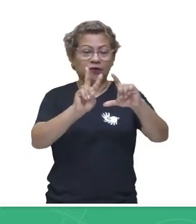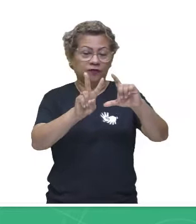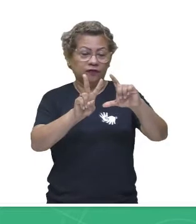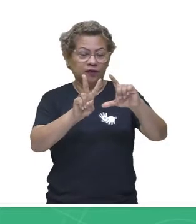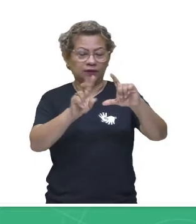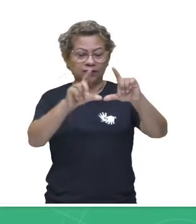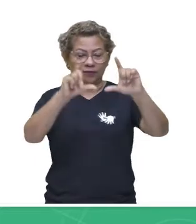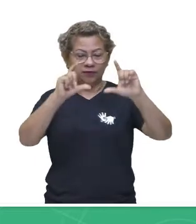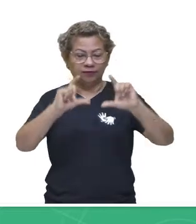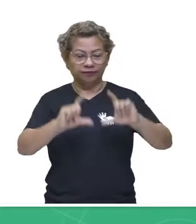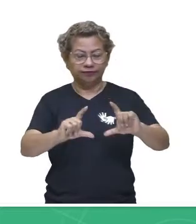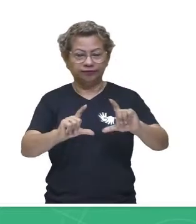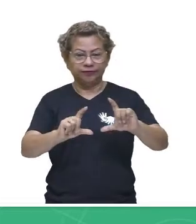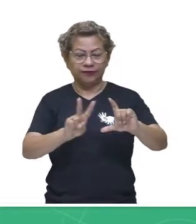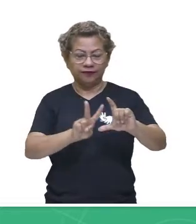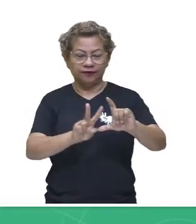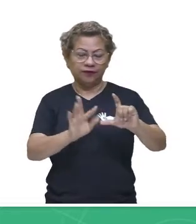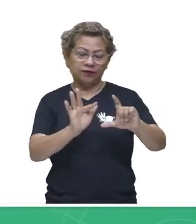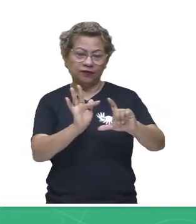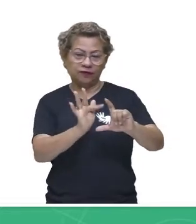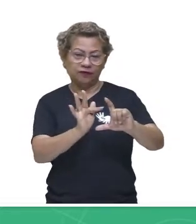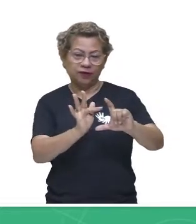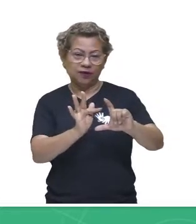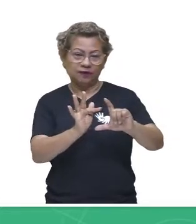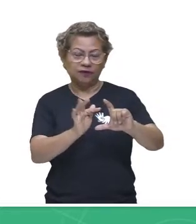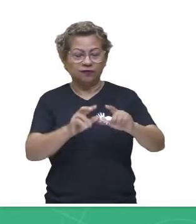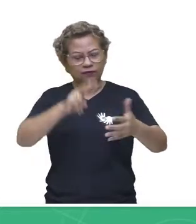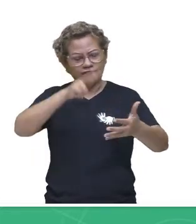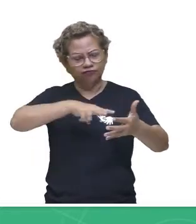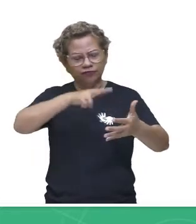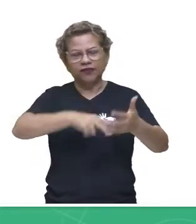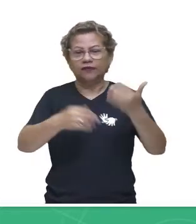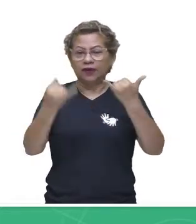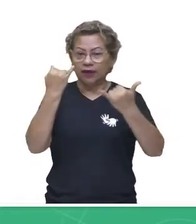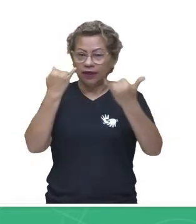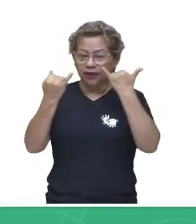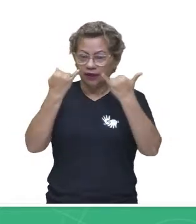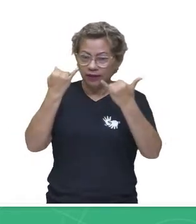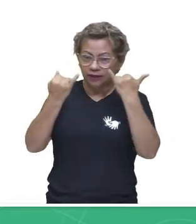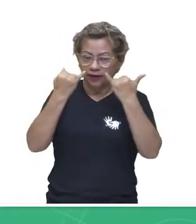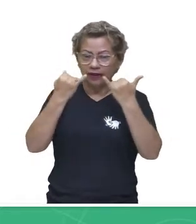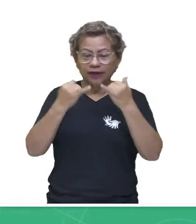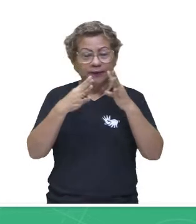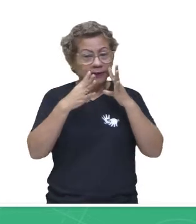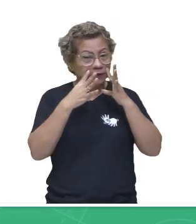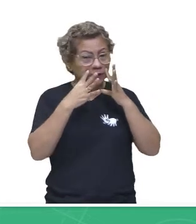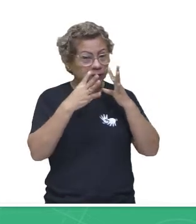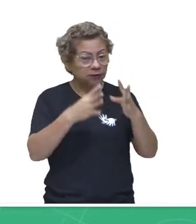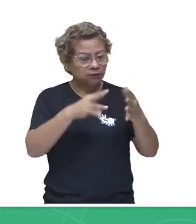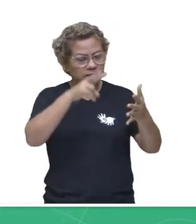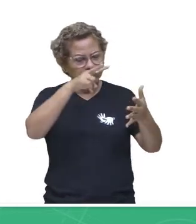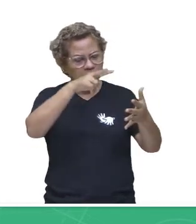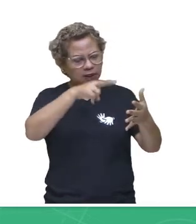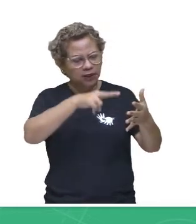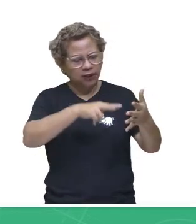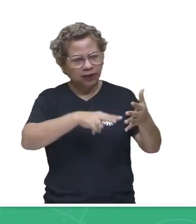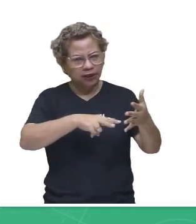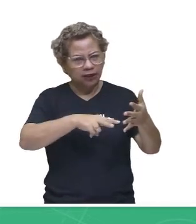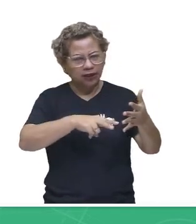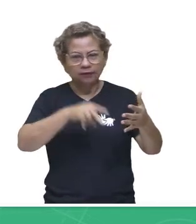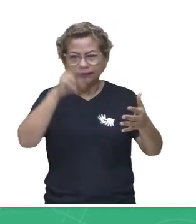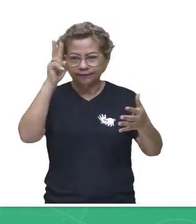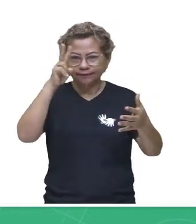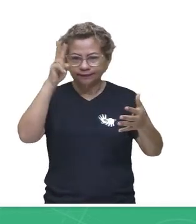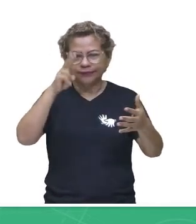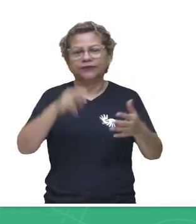nesse período? Depois, teve como principal influência as ideias dos filósofos gregos, Platão e